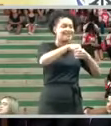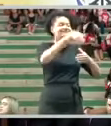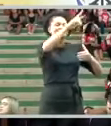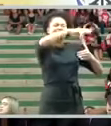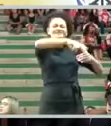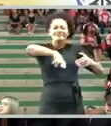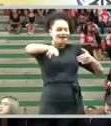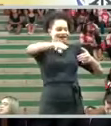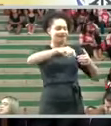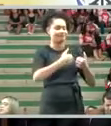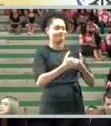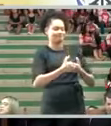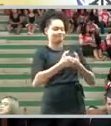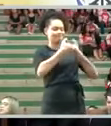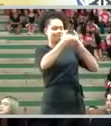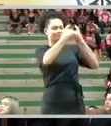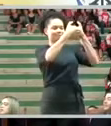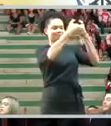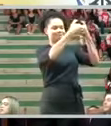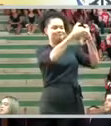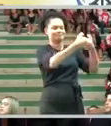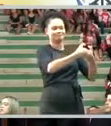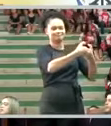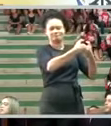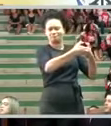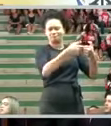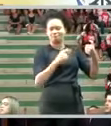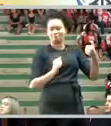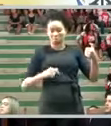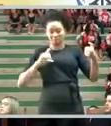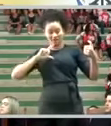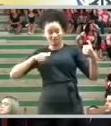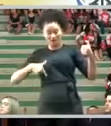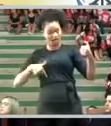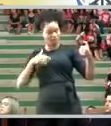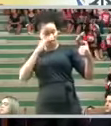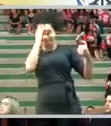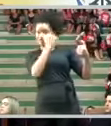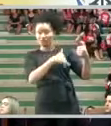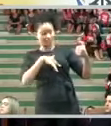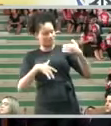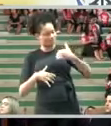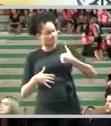a arca que a geração passada de Israel não valorizou.